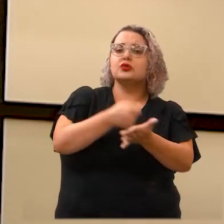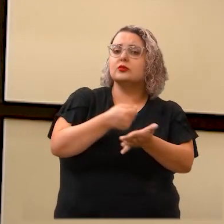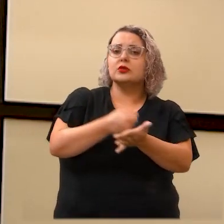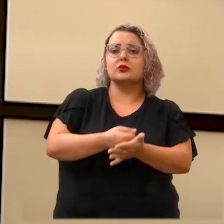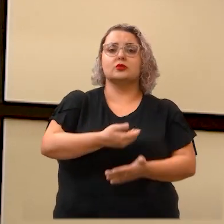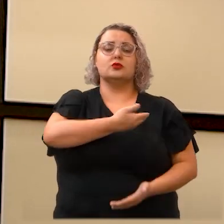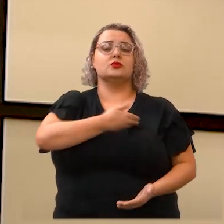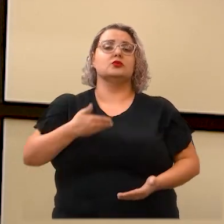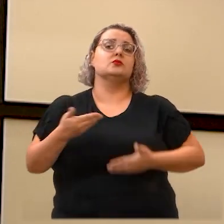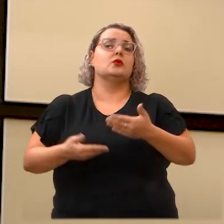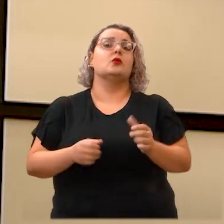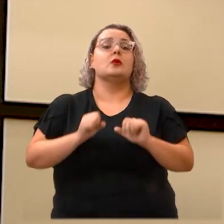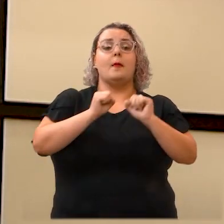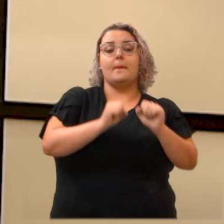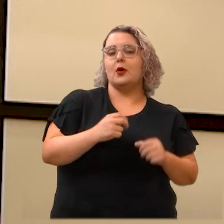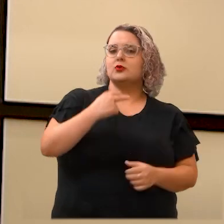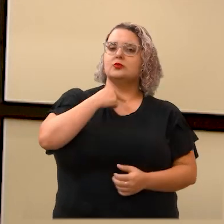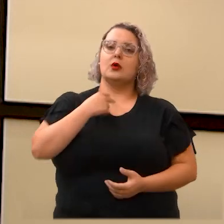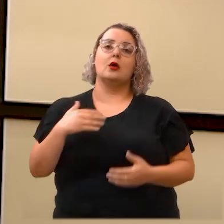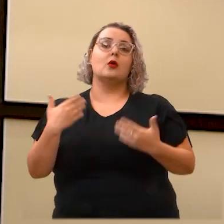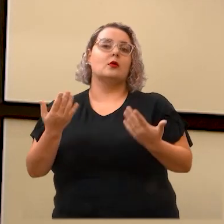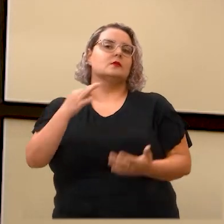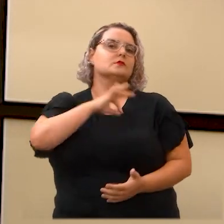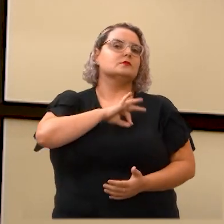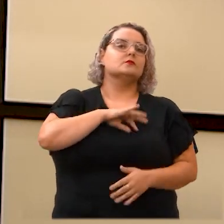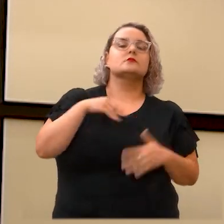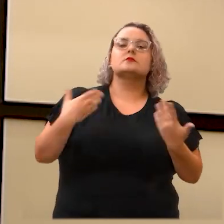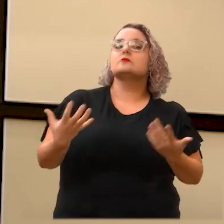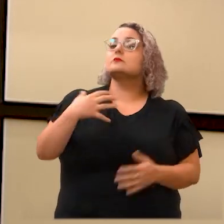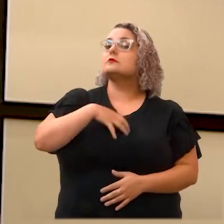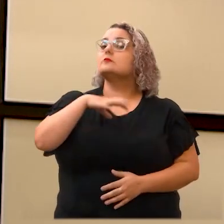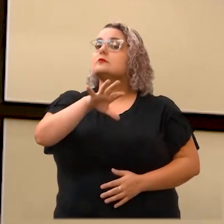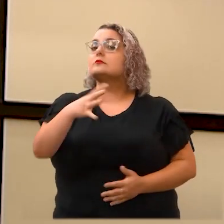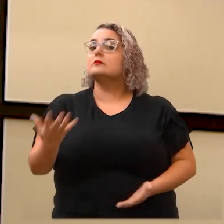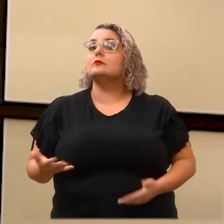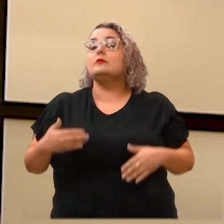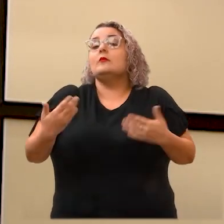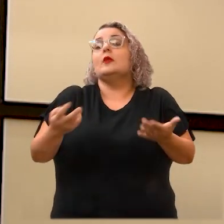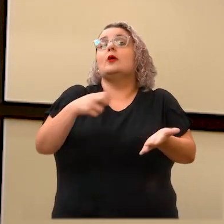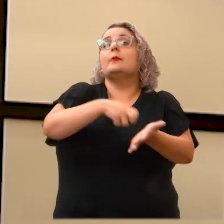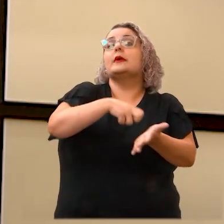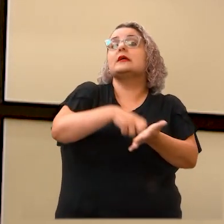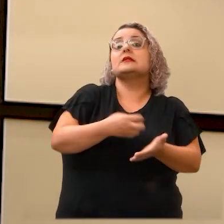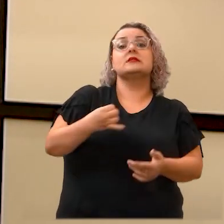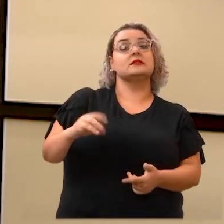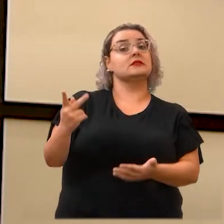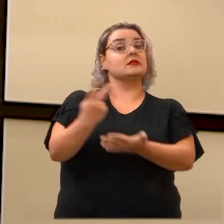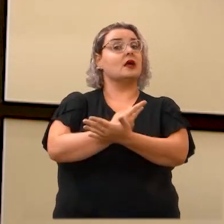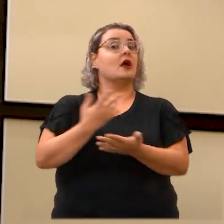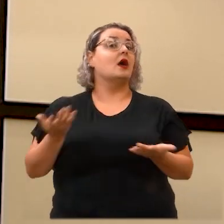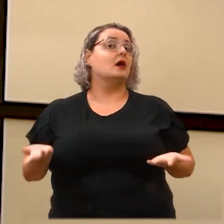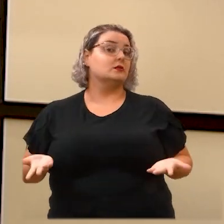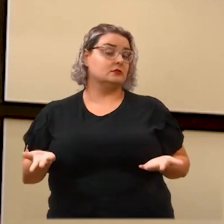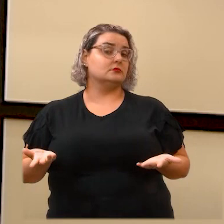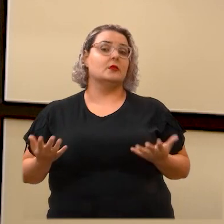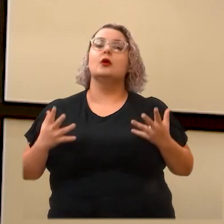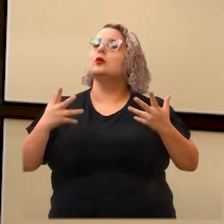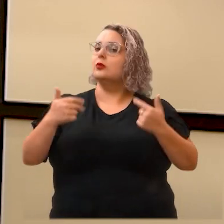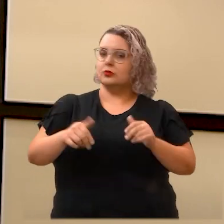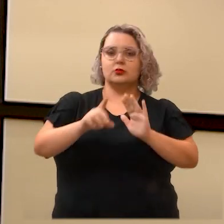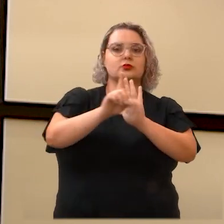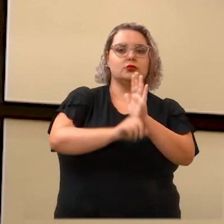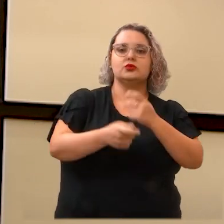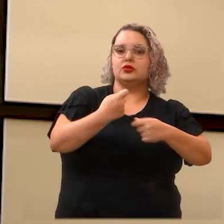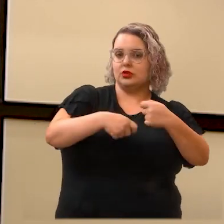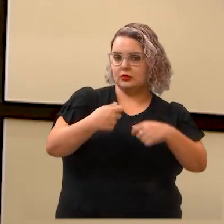o que ele pode o que ele não pode fazer que salário ele vai ganhar Qual é a forma qual é a finalidade se ele fizer alguma coisa errada isso tá